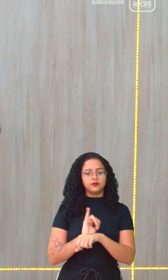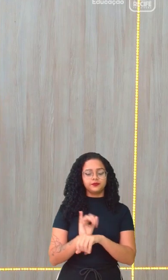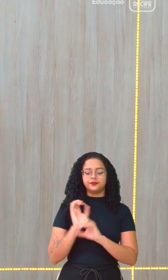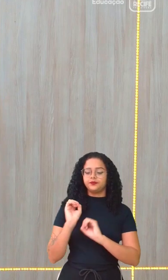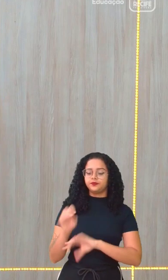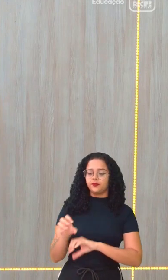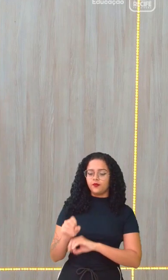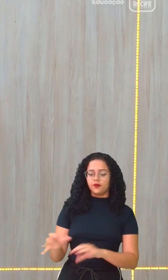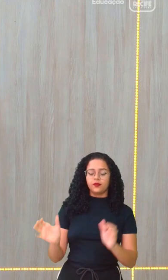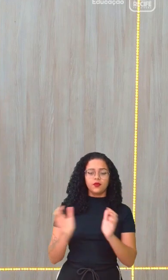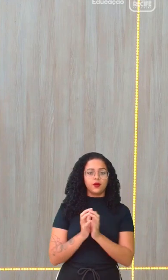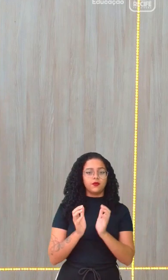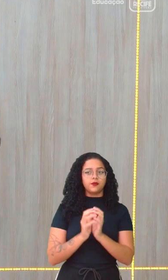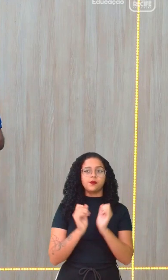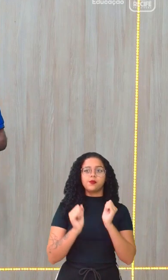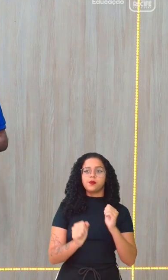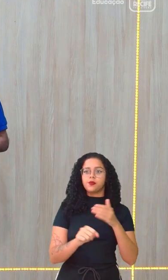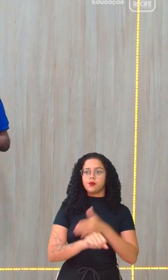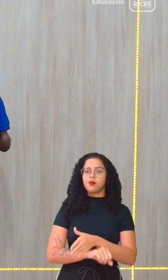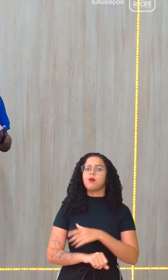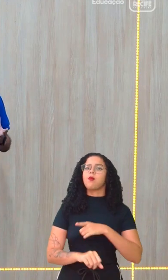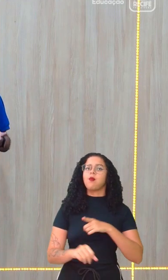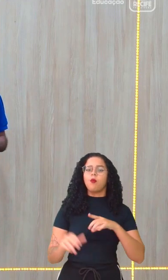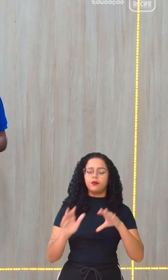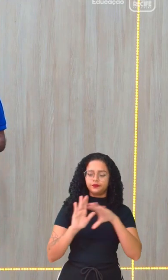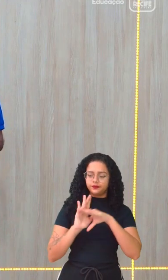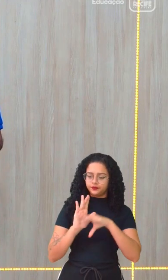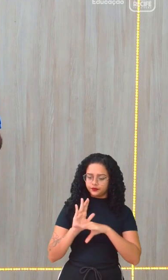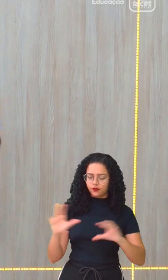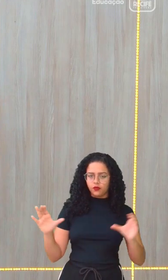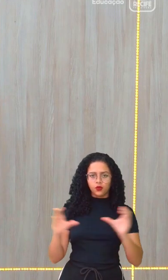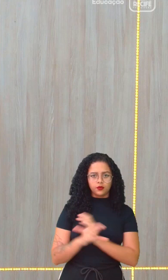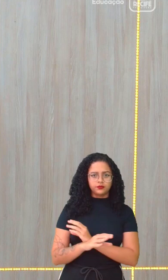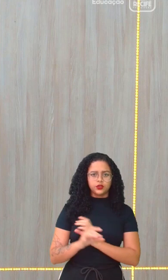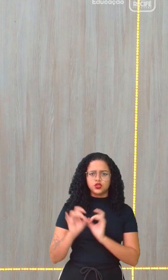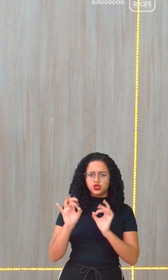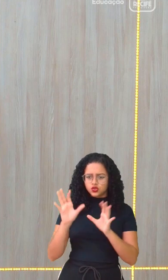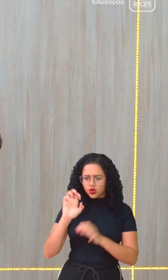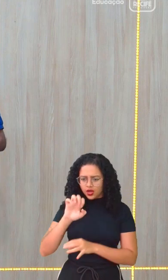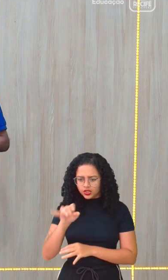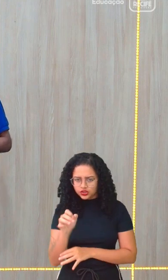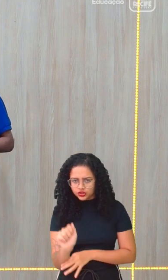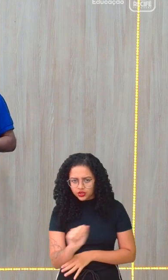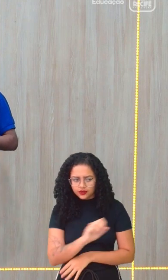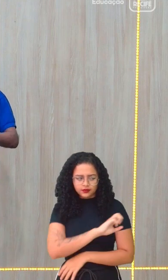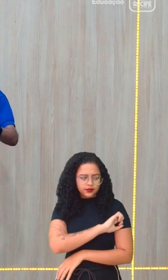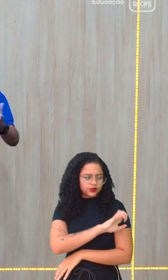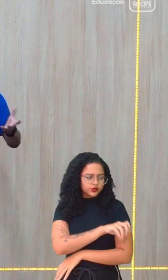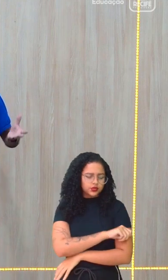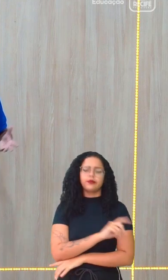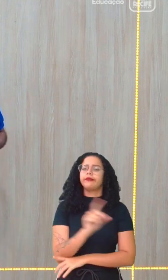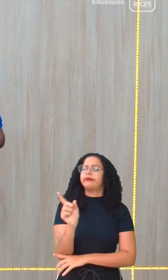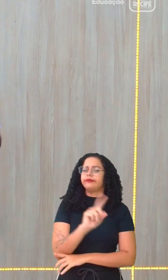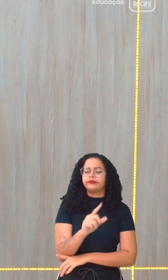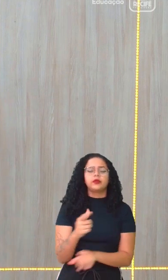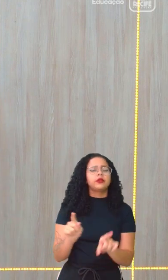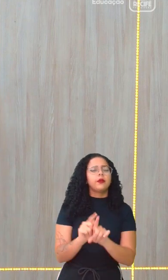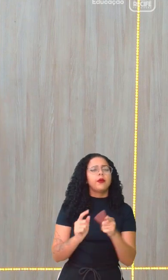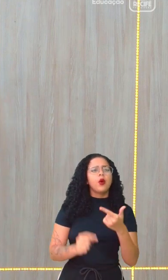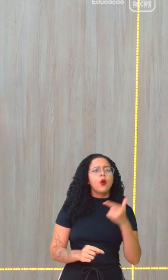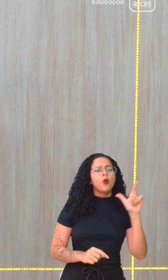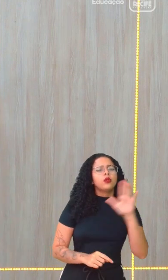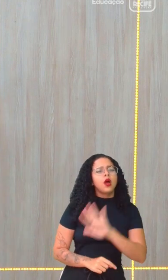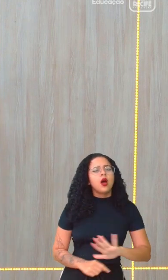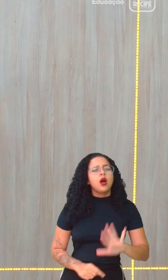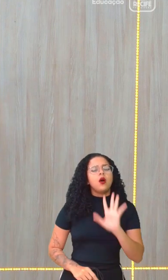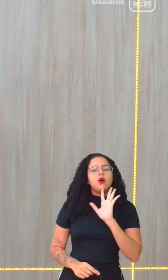pode acessar esse canal, lá tem uma playlist completa, não só do EJA, mas de outras áreas do conhecimento. A